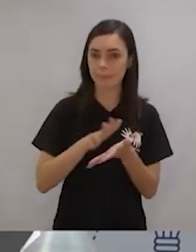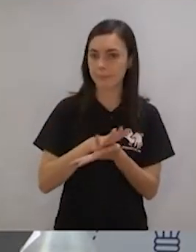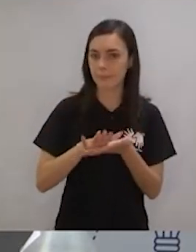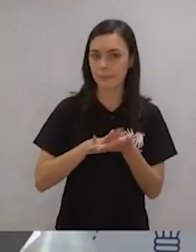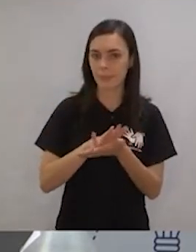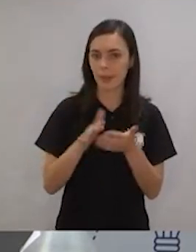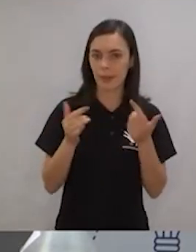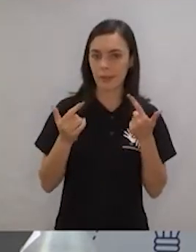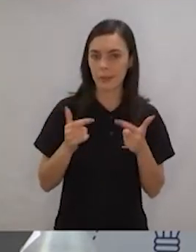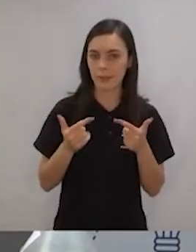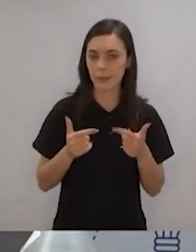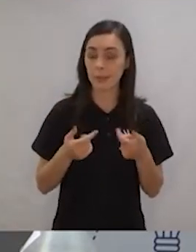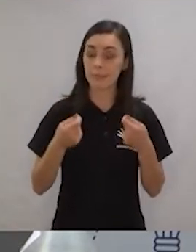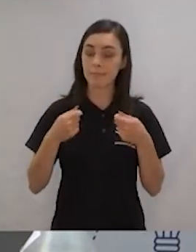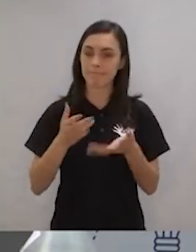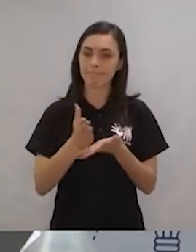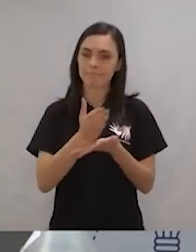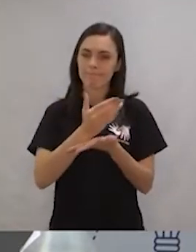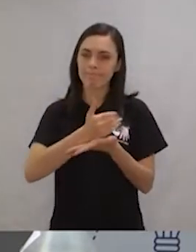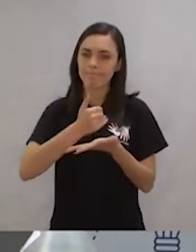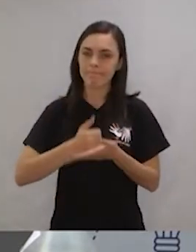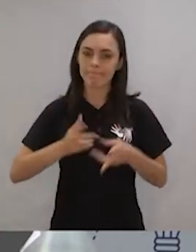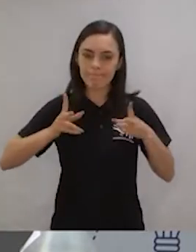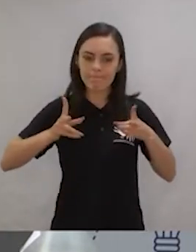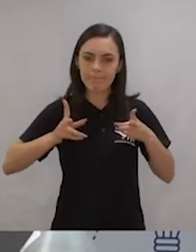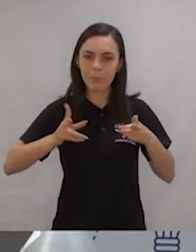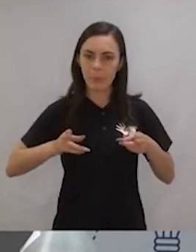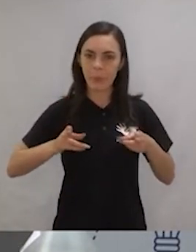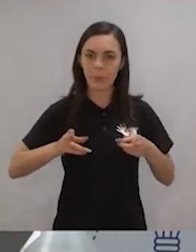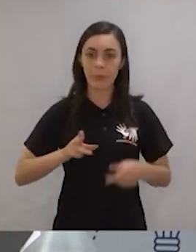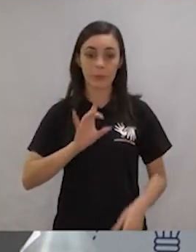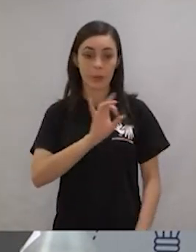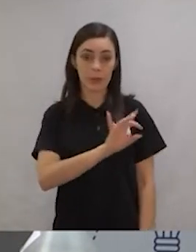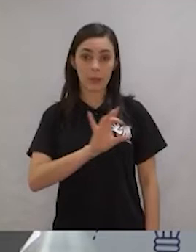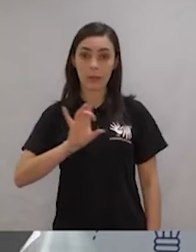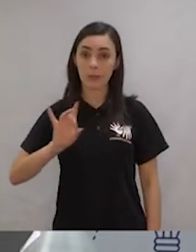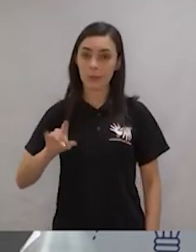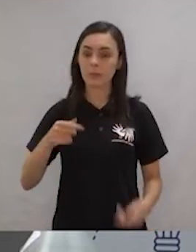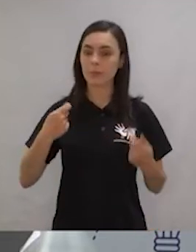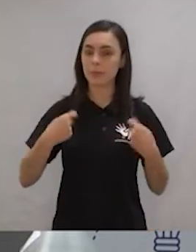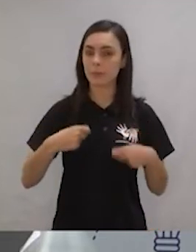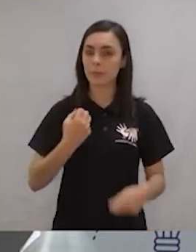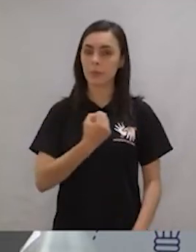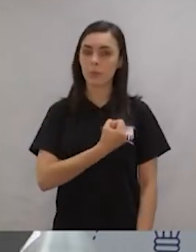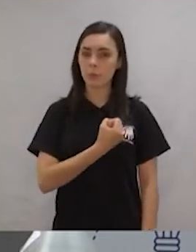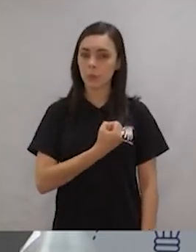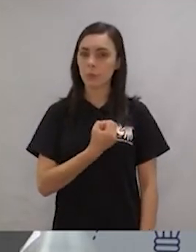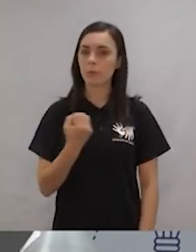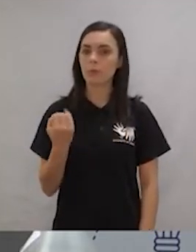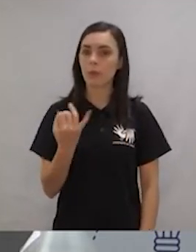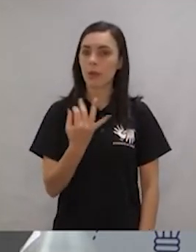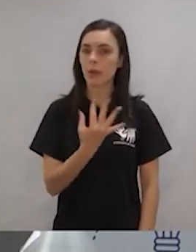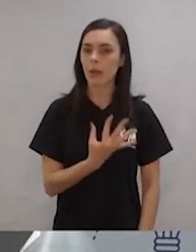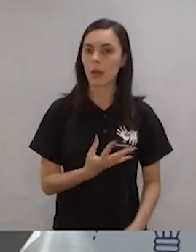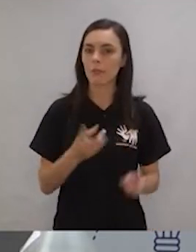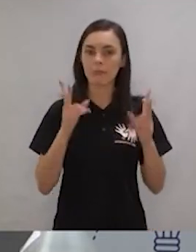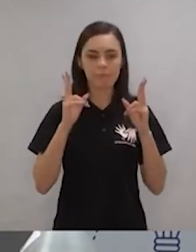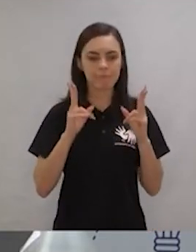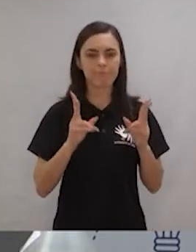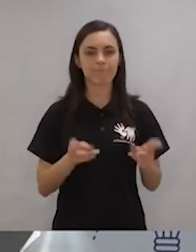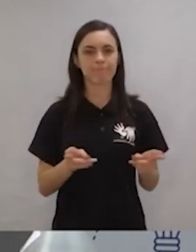resto. Então, estou dividindo de forma igual. Cada uma terá que ficar com a